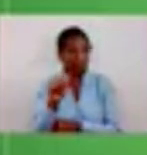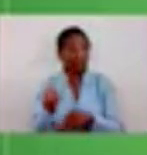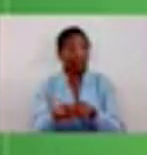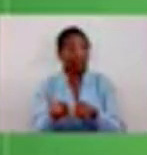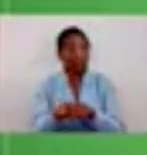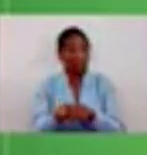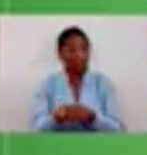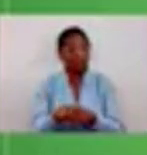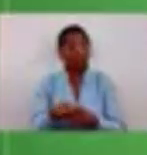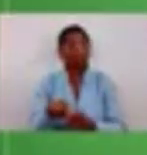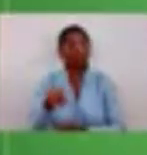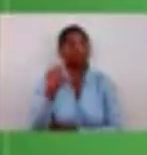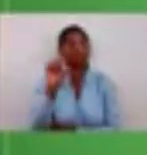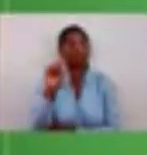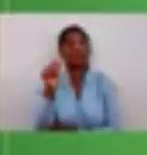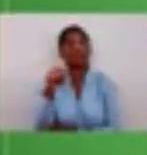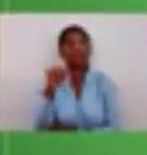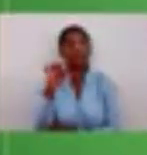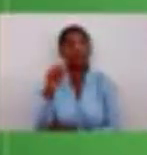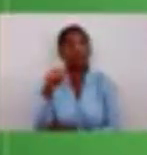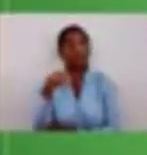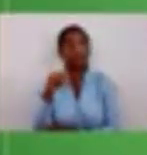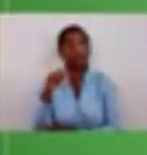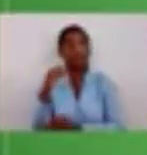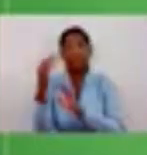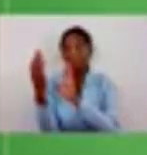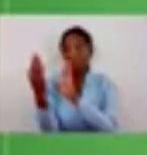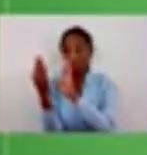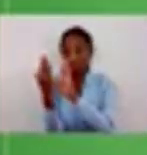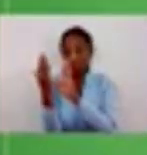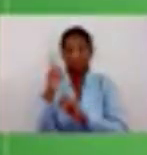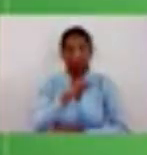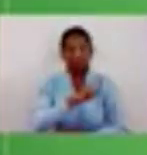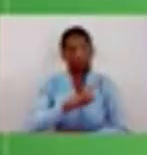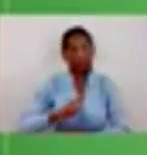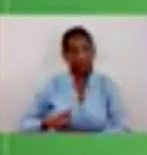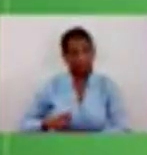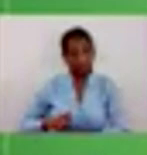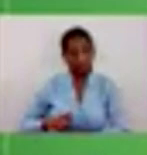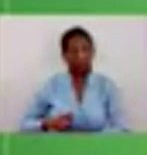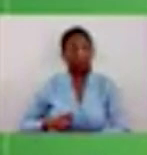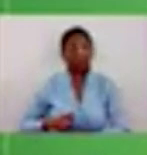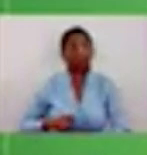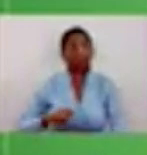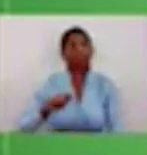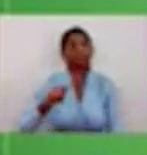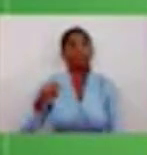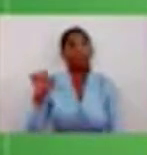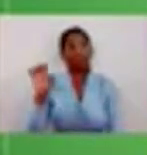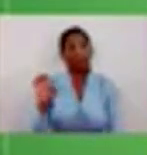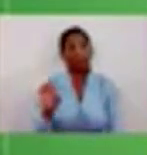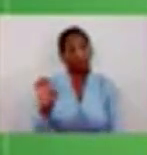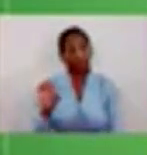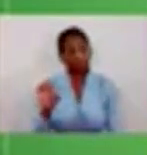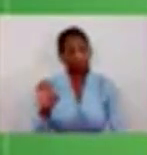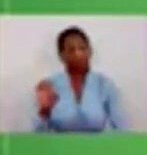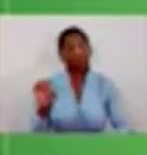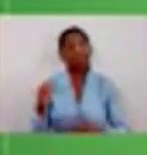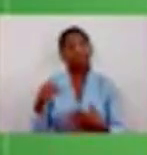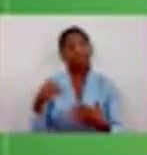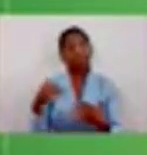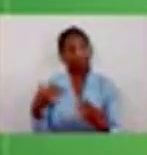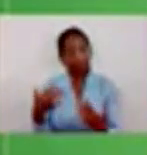A deputada estadual Silvana Covarte assumiu como titular da Secretaria da Agricultura, Pecuária e Desenvolvimento Rural do Rio Grande do